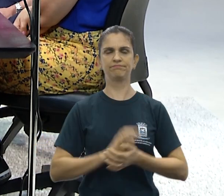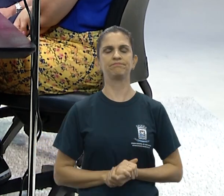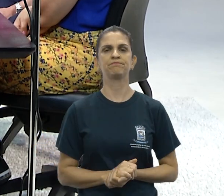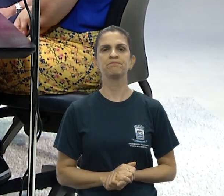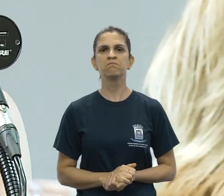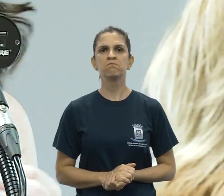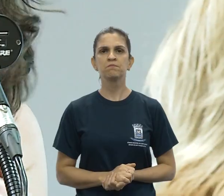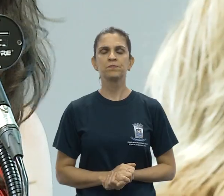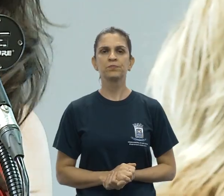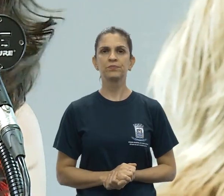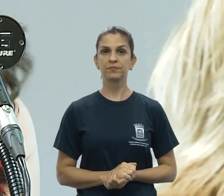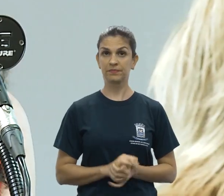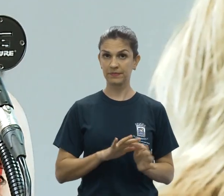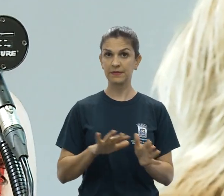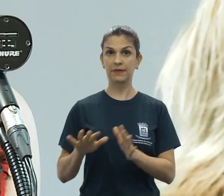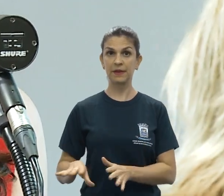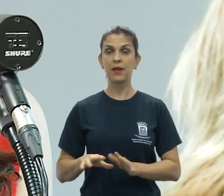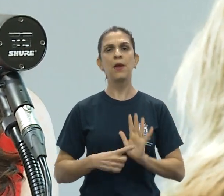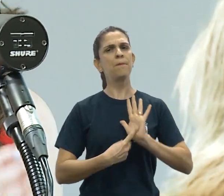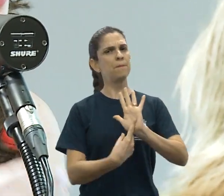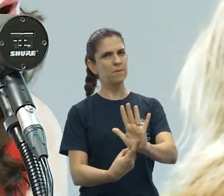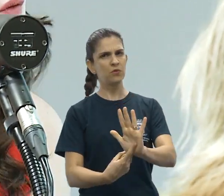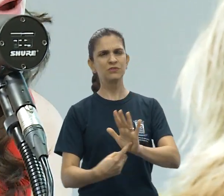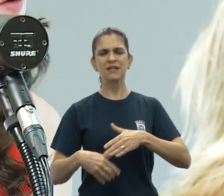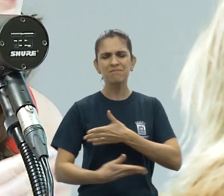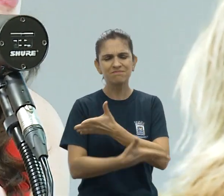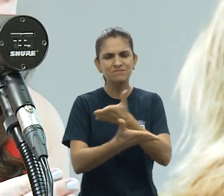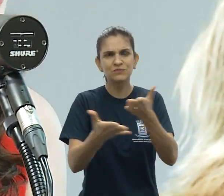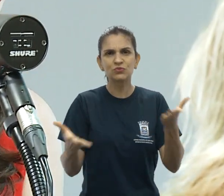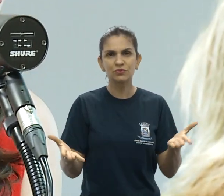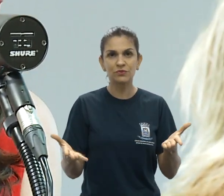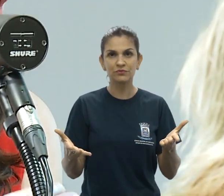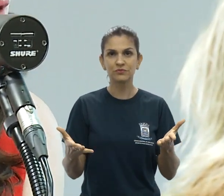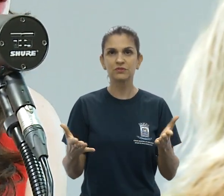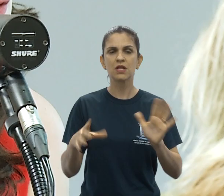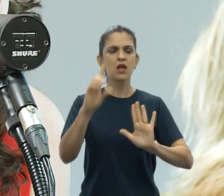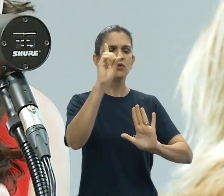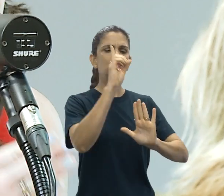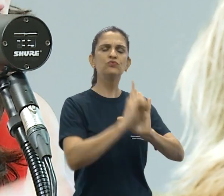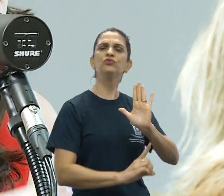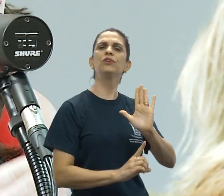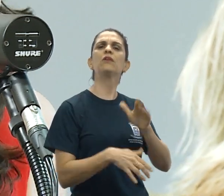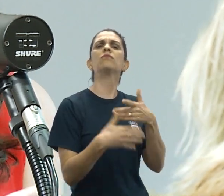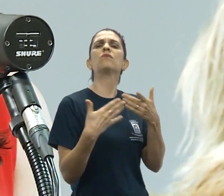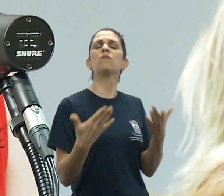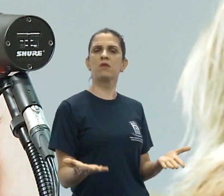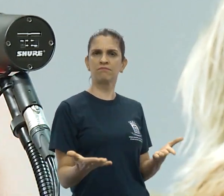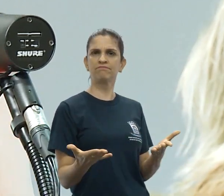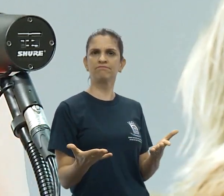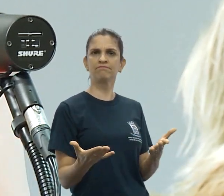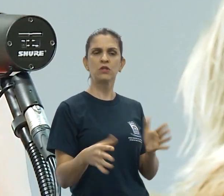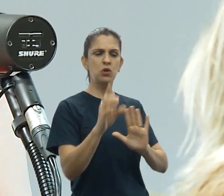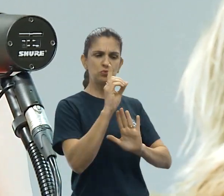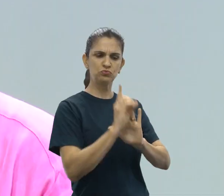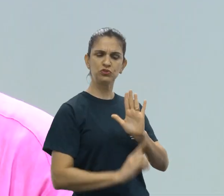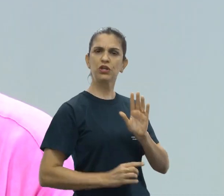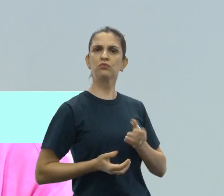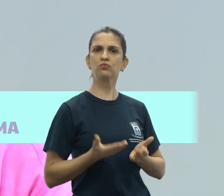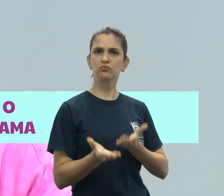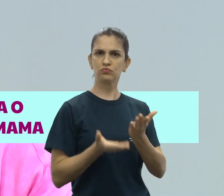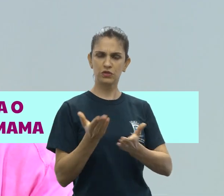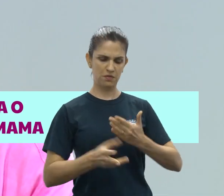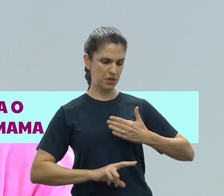sobre isso, mas assim, frisar para a população, de fato, qual é o seu direito? Qual é o seu direito em relação a esse tratamento do câncer de mama?